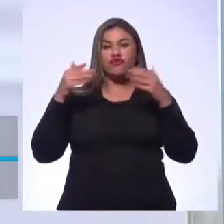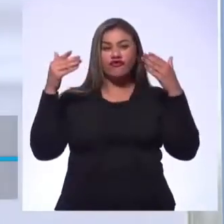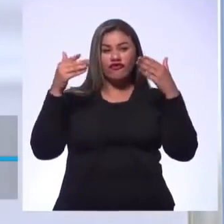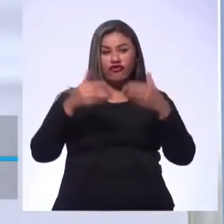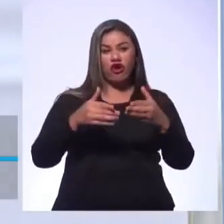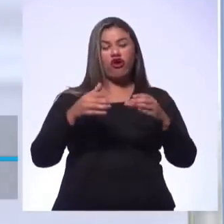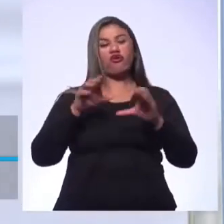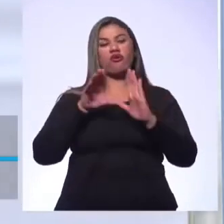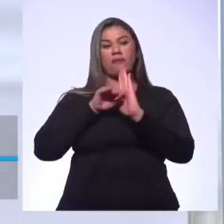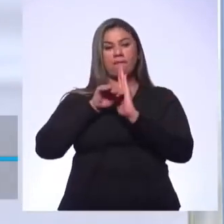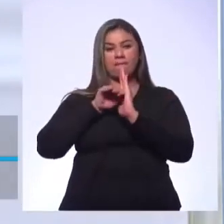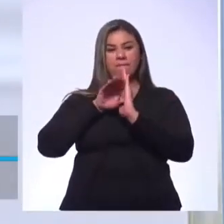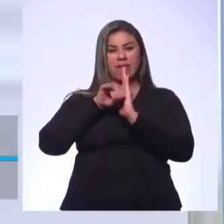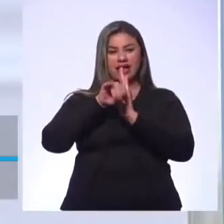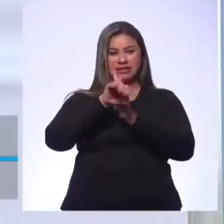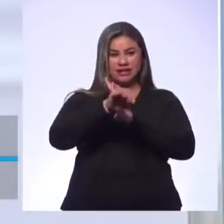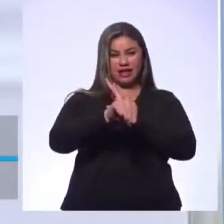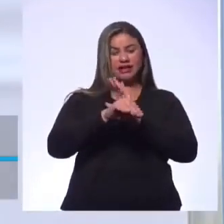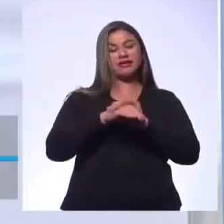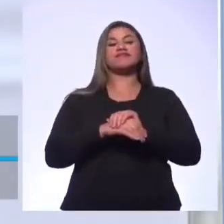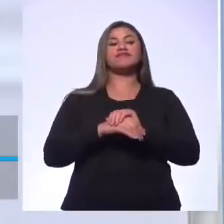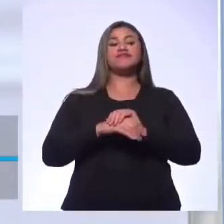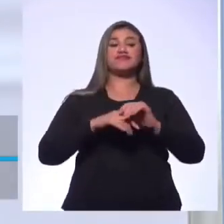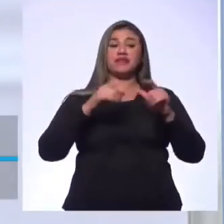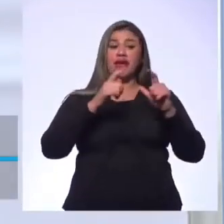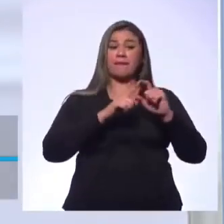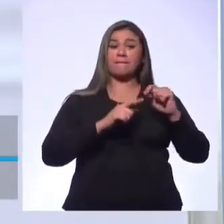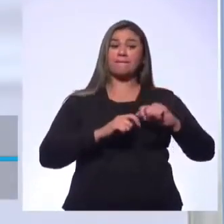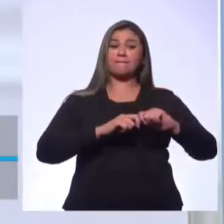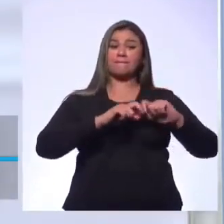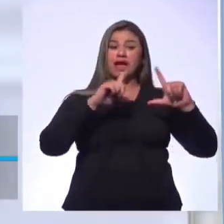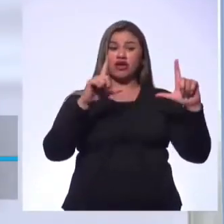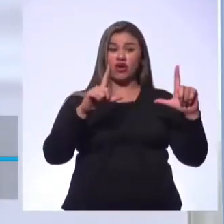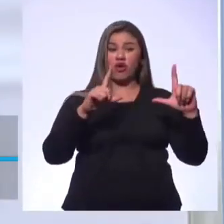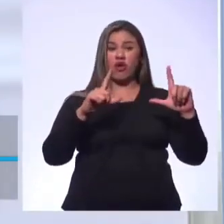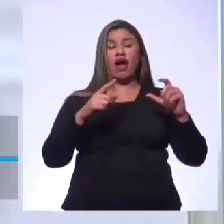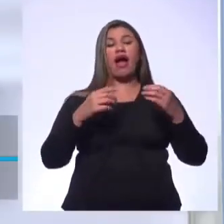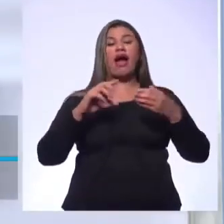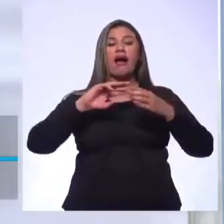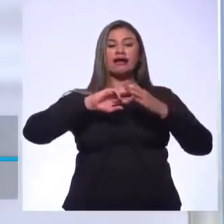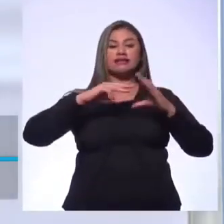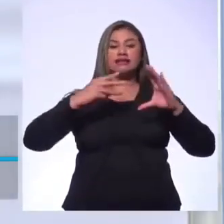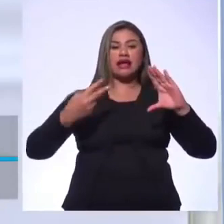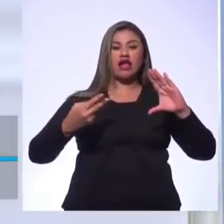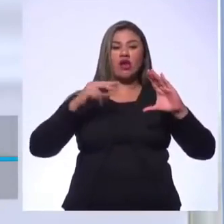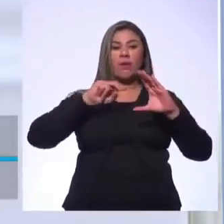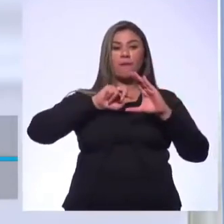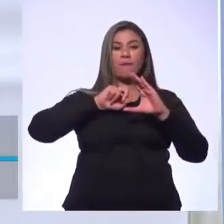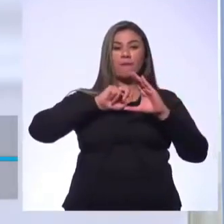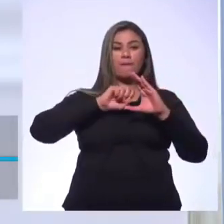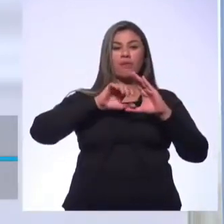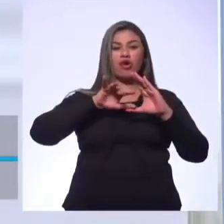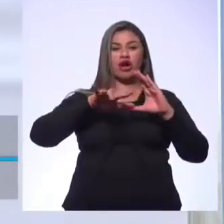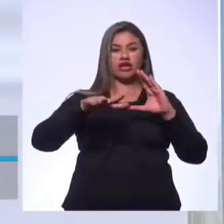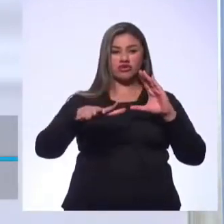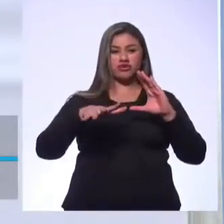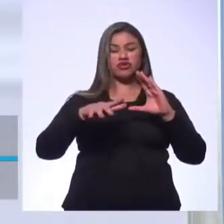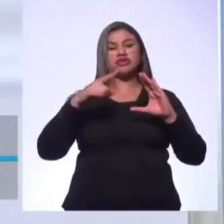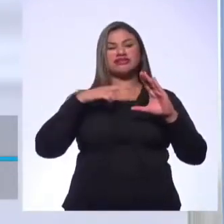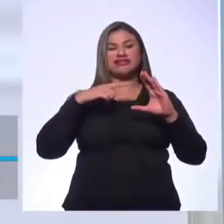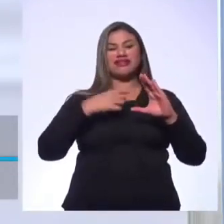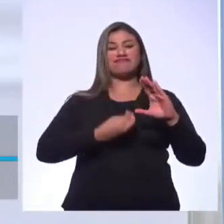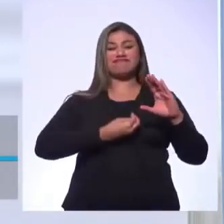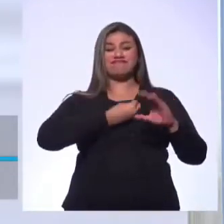bactéria. E a bactéria ela já é muito maior do que o vírus, ela já é uma célula procarionte, ela funciona sempre como um